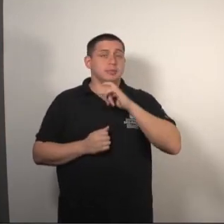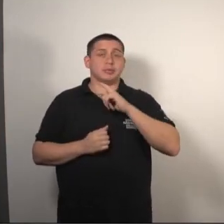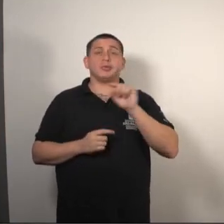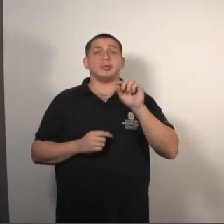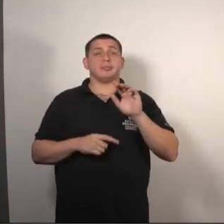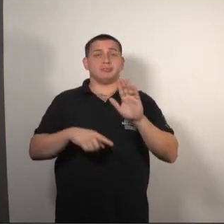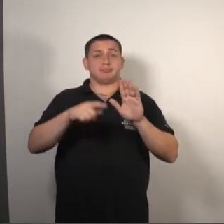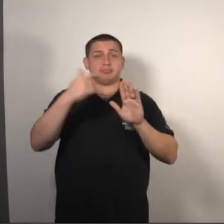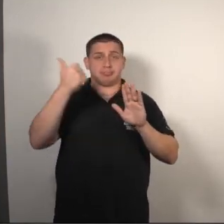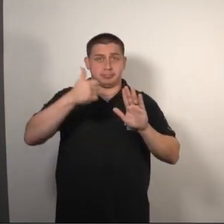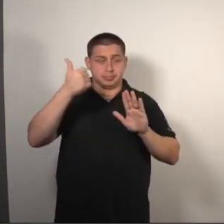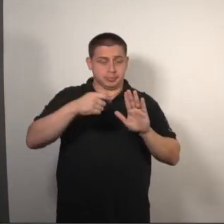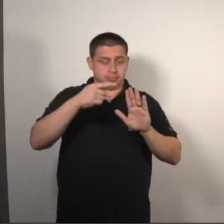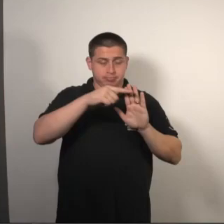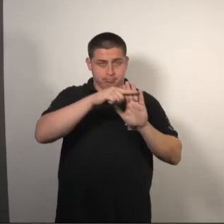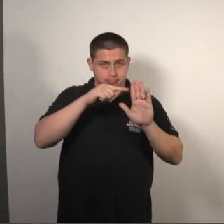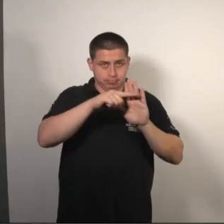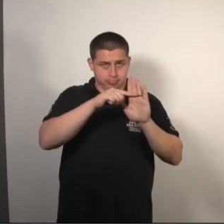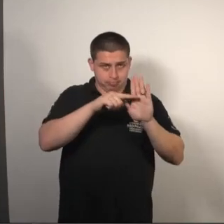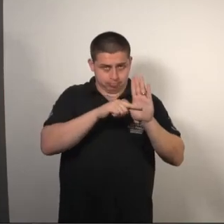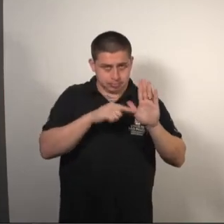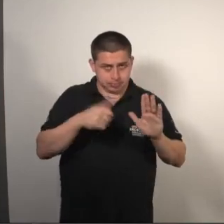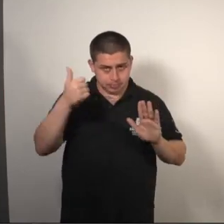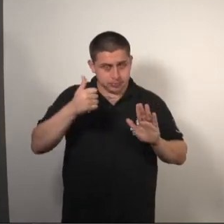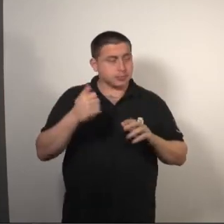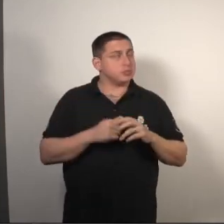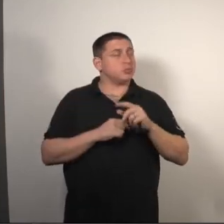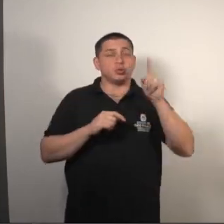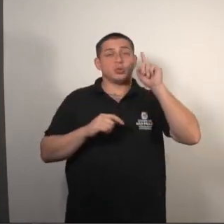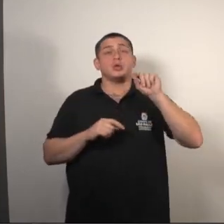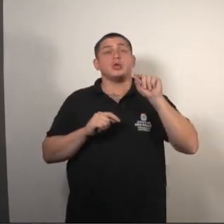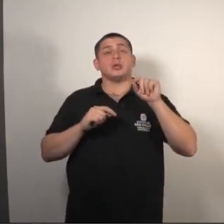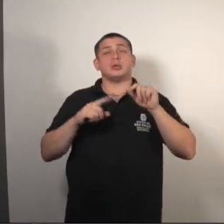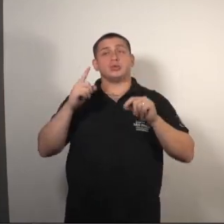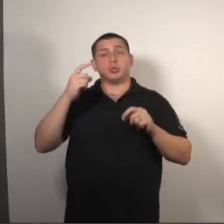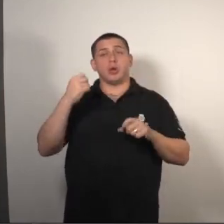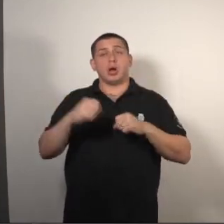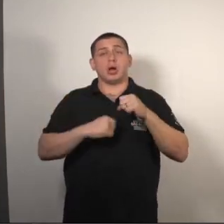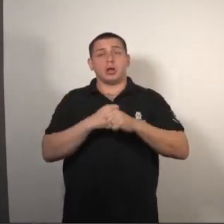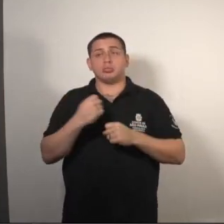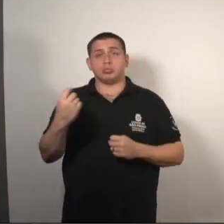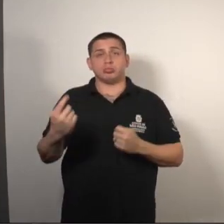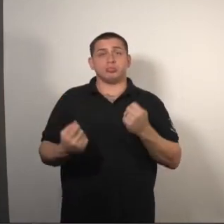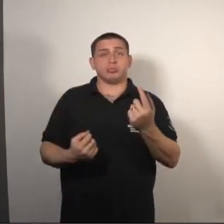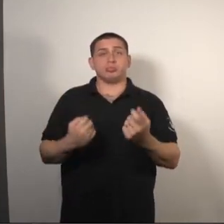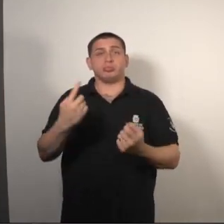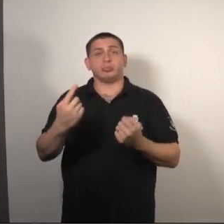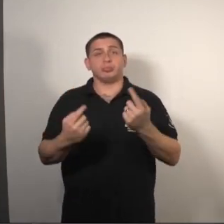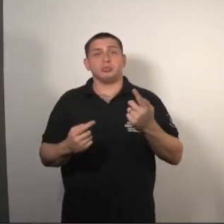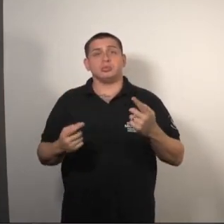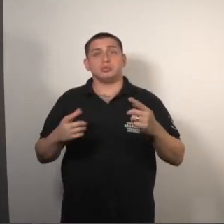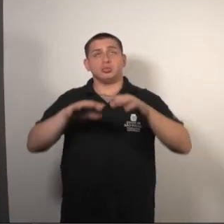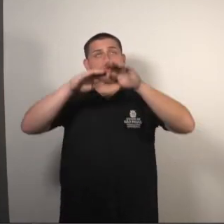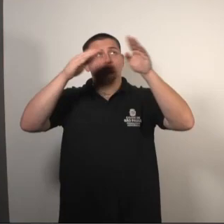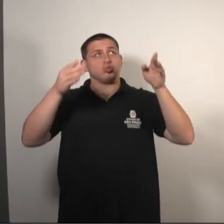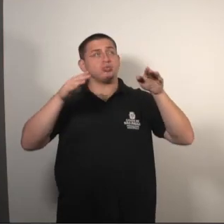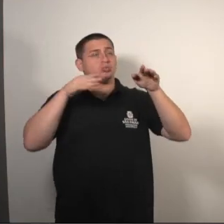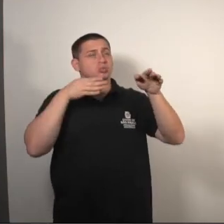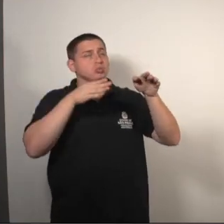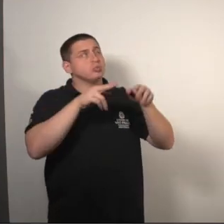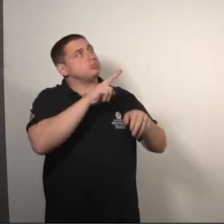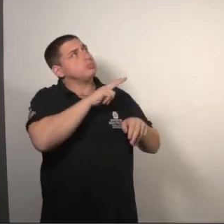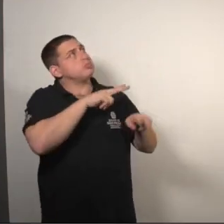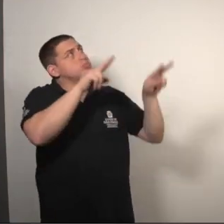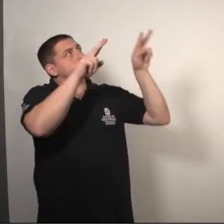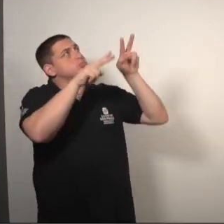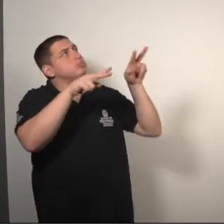primeiro são inspeções rotineiras. A partir desse material, a gente começou a fazer as primeiras inspeções dos túneis, e, como você viu, a gente já